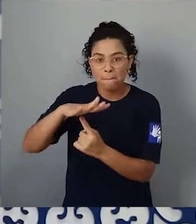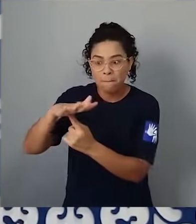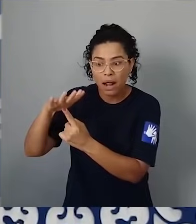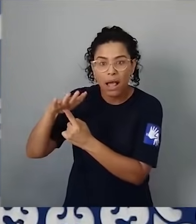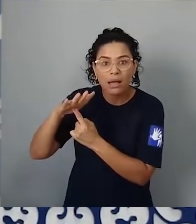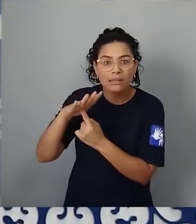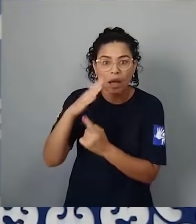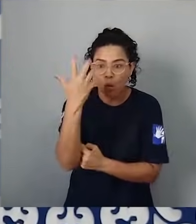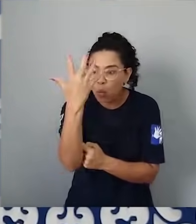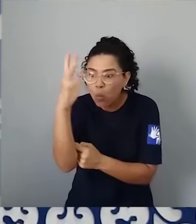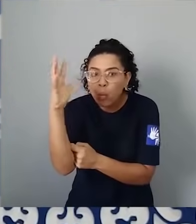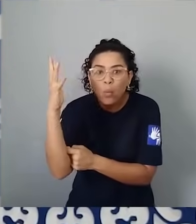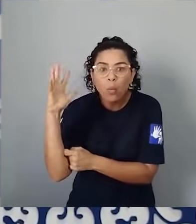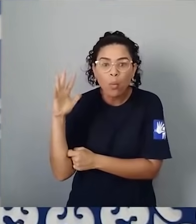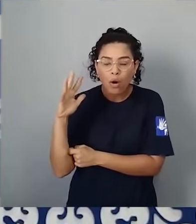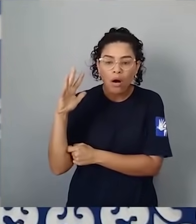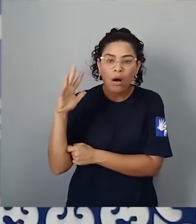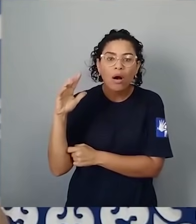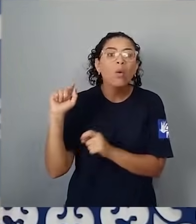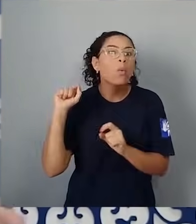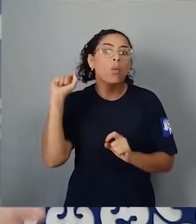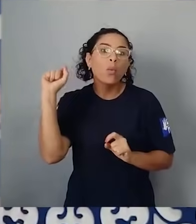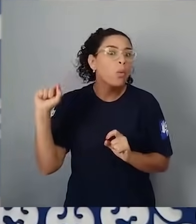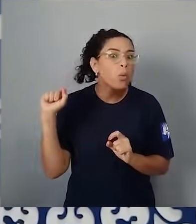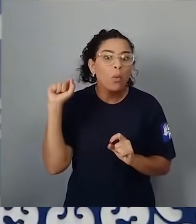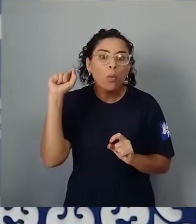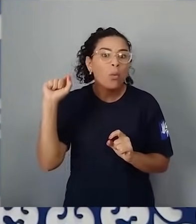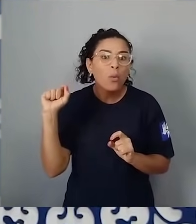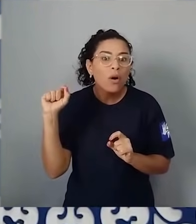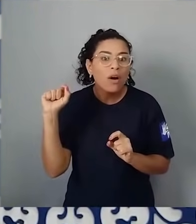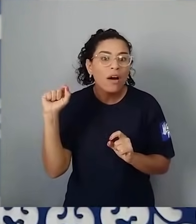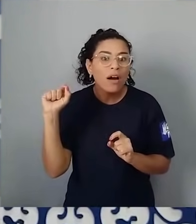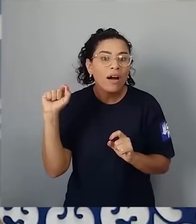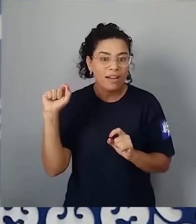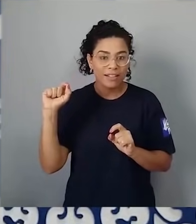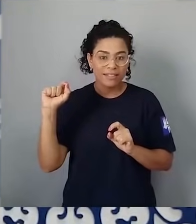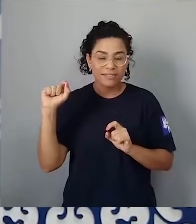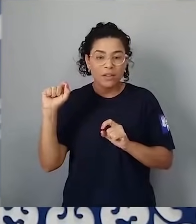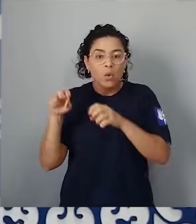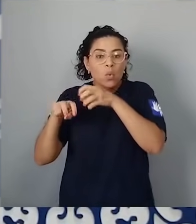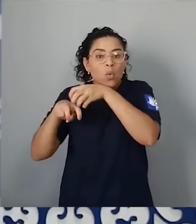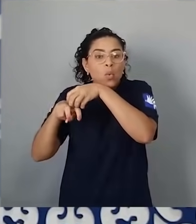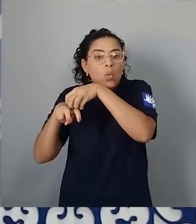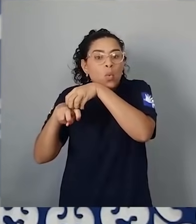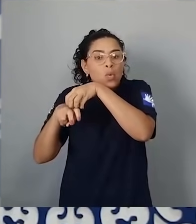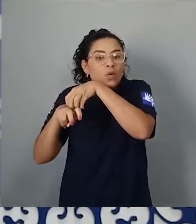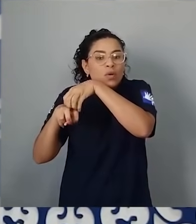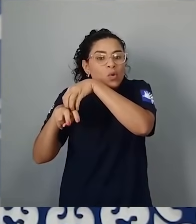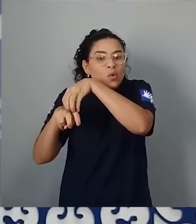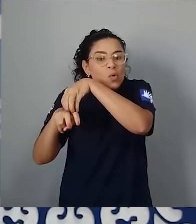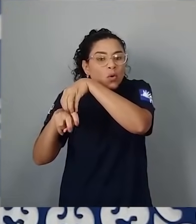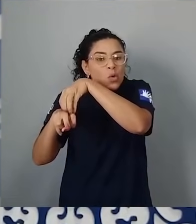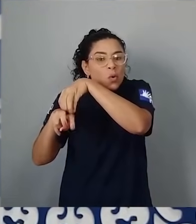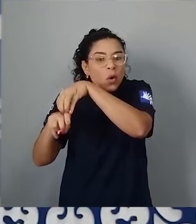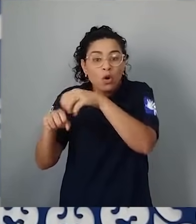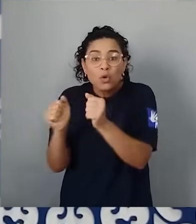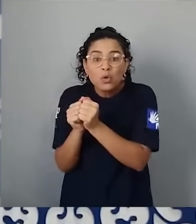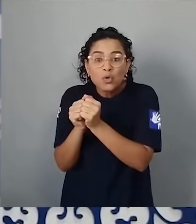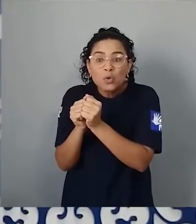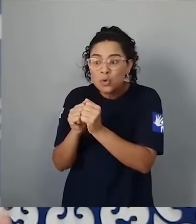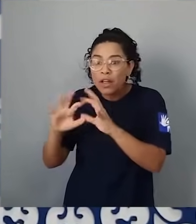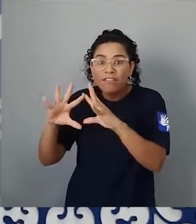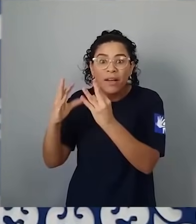floresta, saindo da capelinha, vinha vindo o senhor louva-a-Deus, mais a família